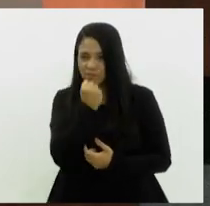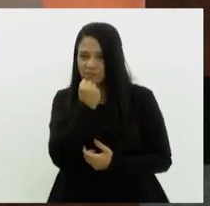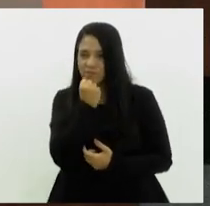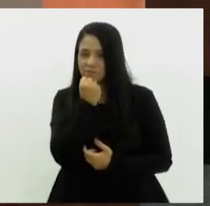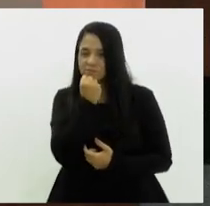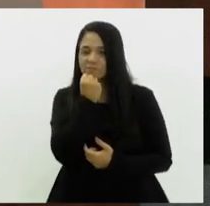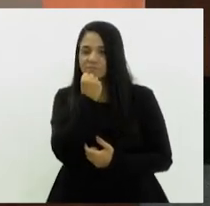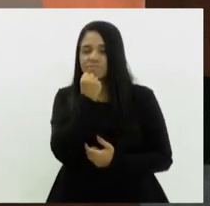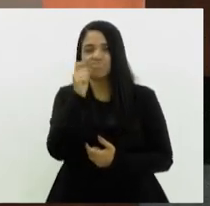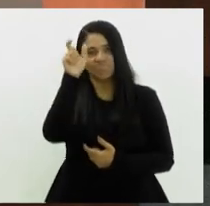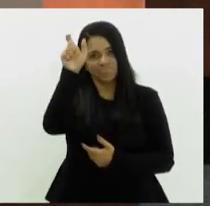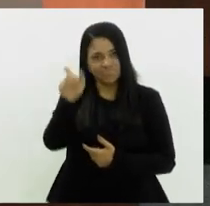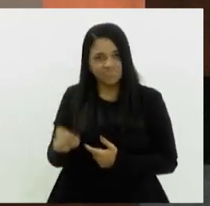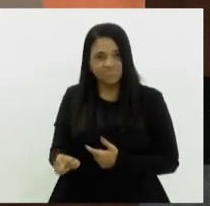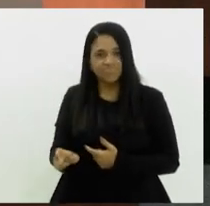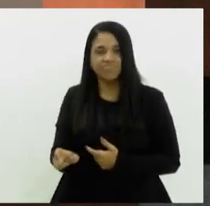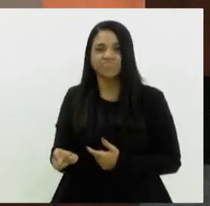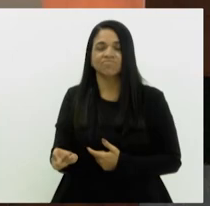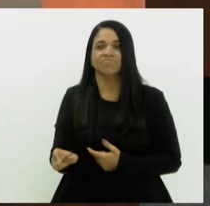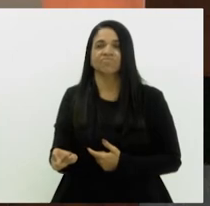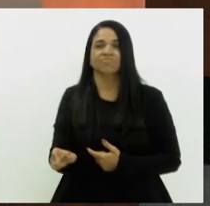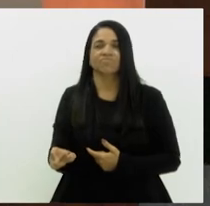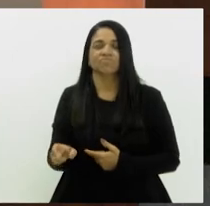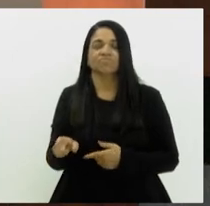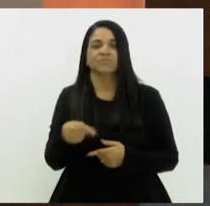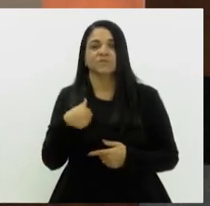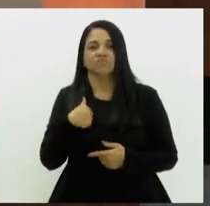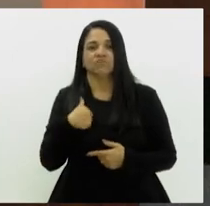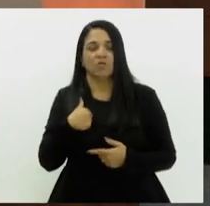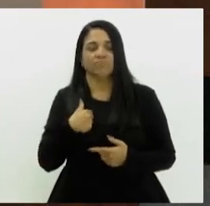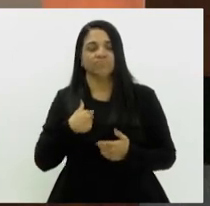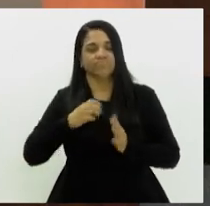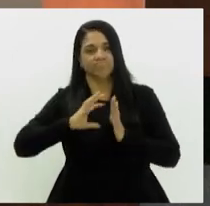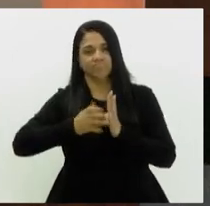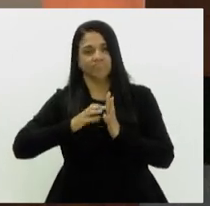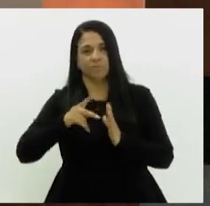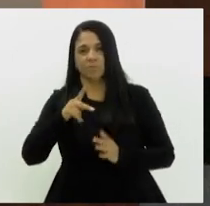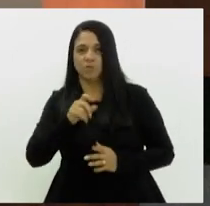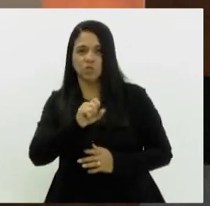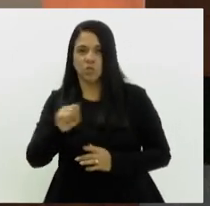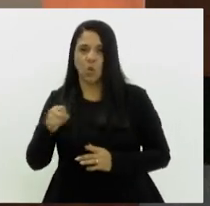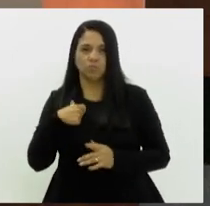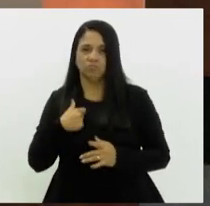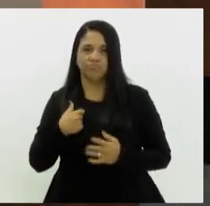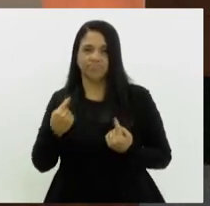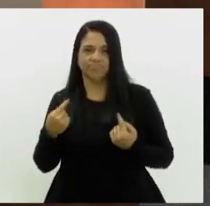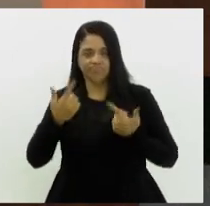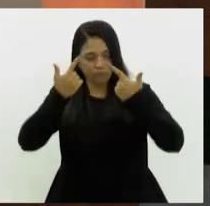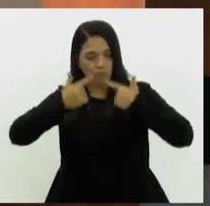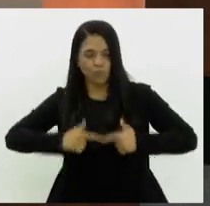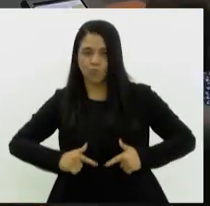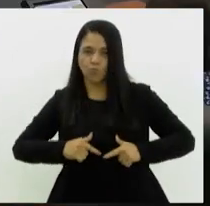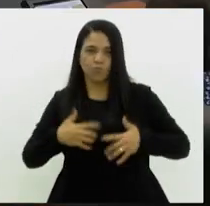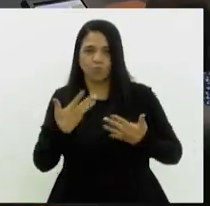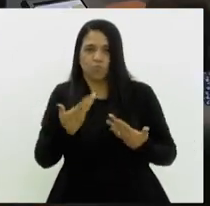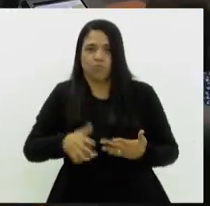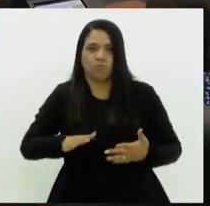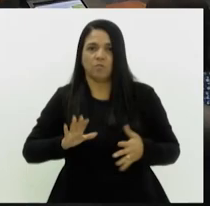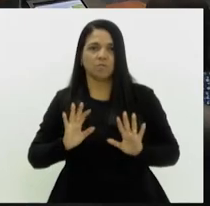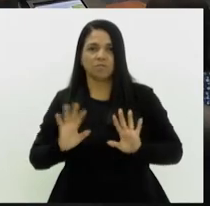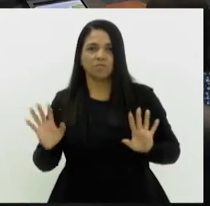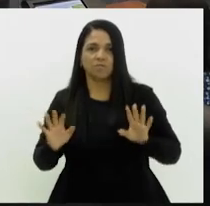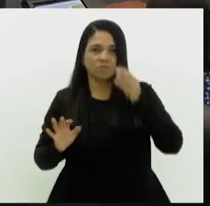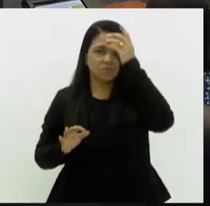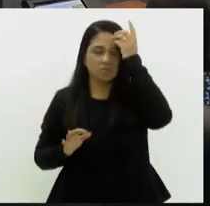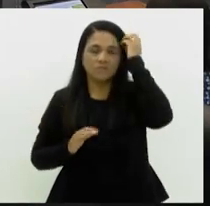isso, a bancada do PSOL se abstém, porque não vamos, de nenhuma forma, legitimar esse processo de genocídio. Para